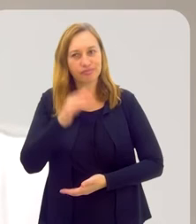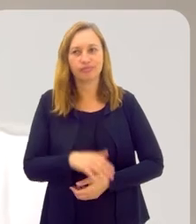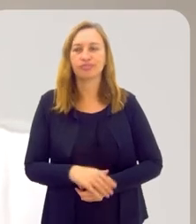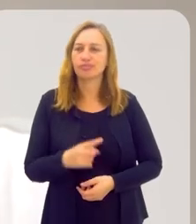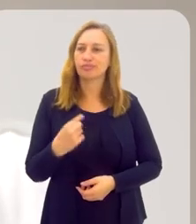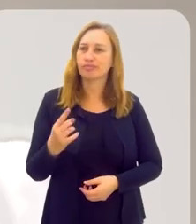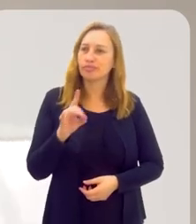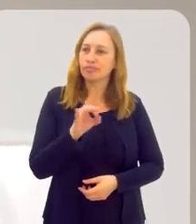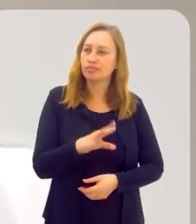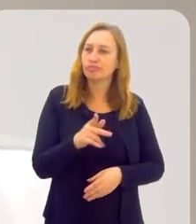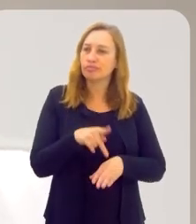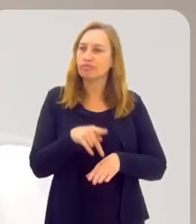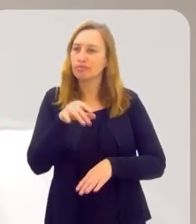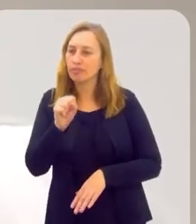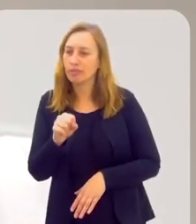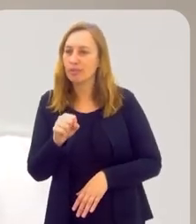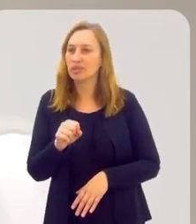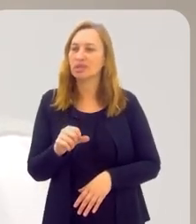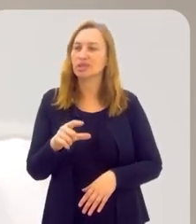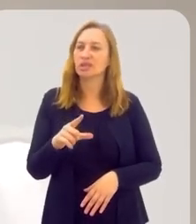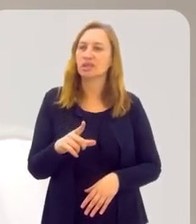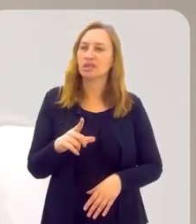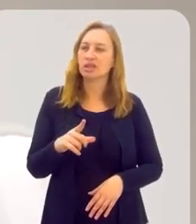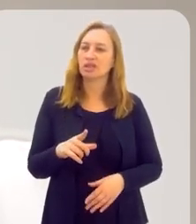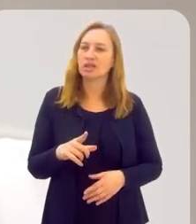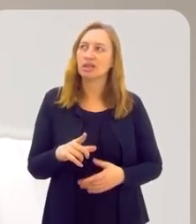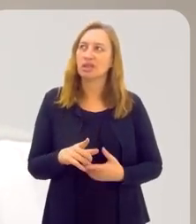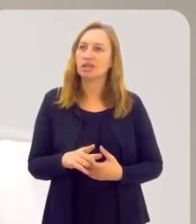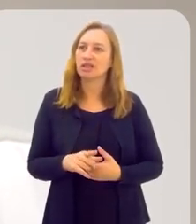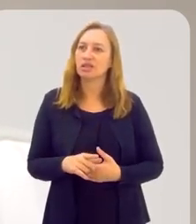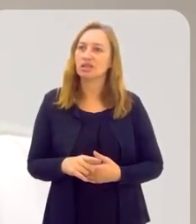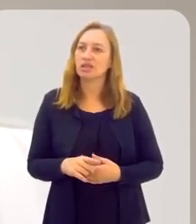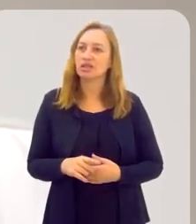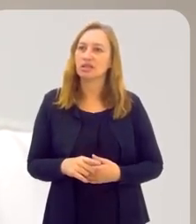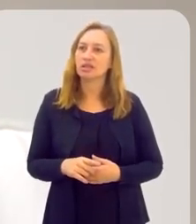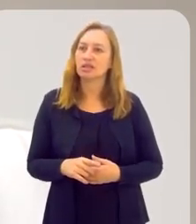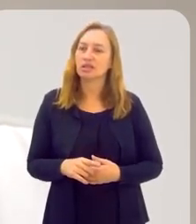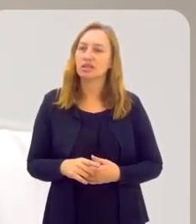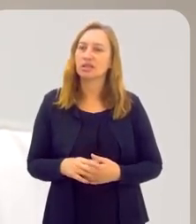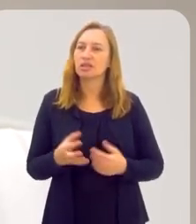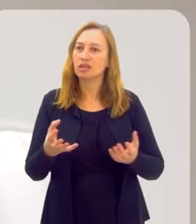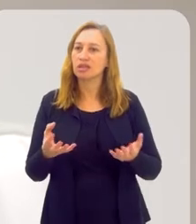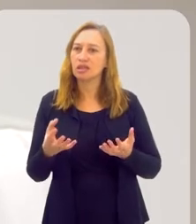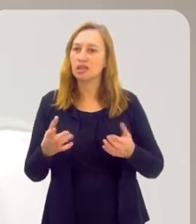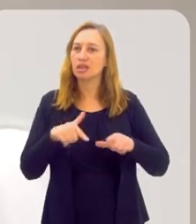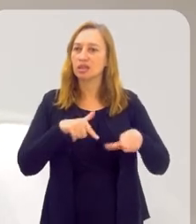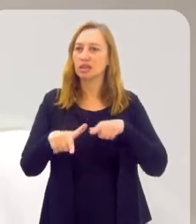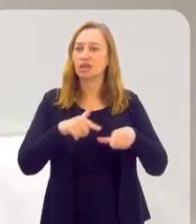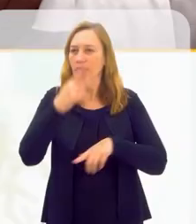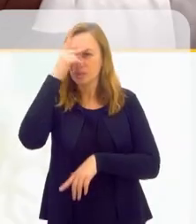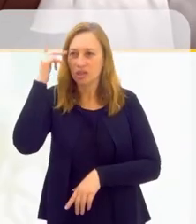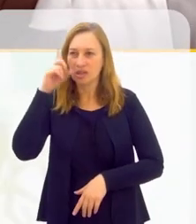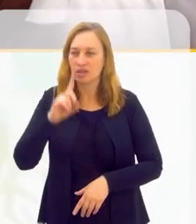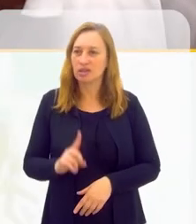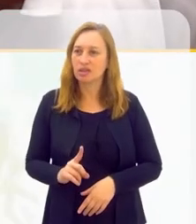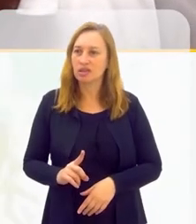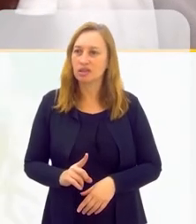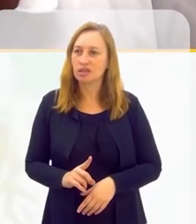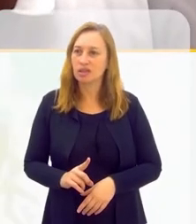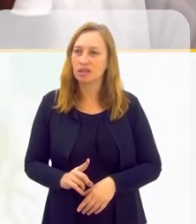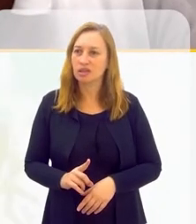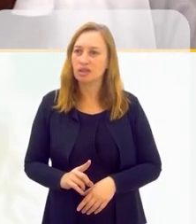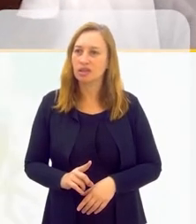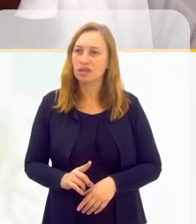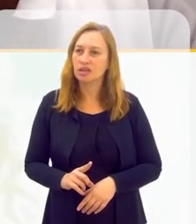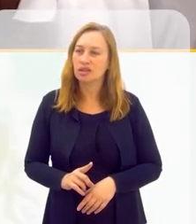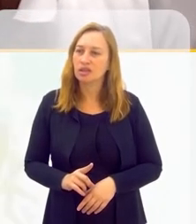curiosidade, nós na última pós-graduação tivemos um advogado na nossa pós-graduação que queria trabalhar com pessoas com deficiência,